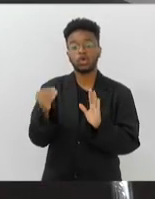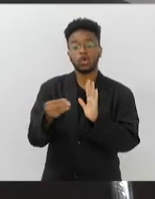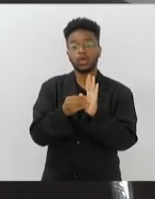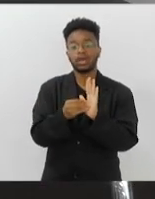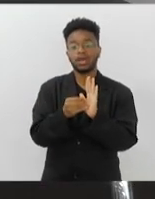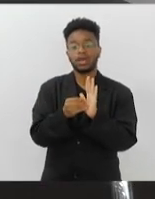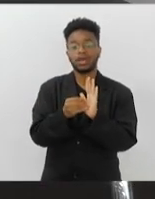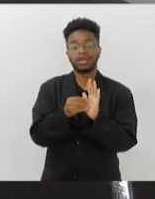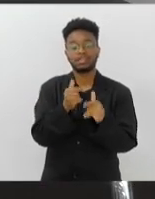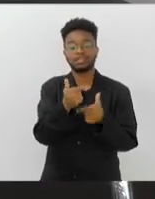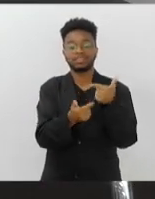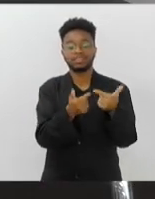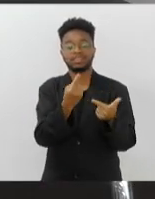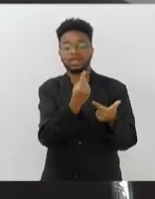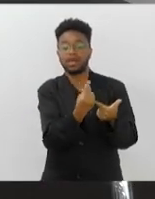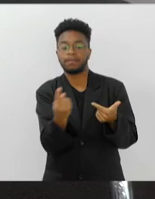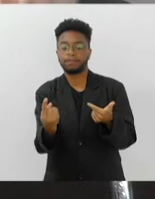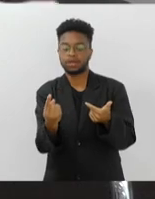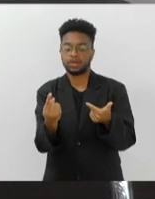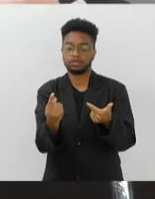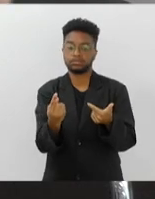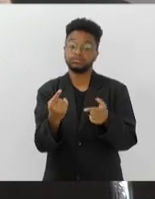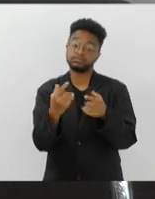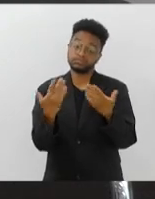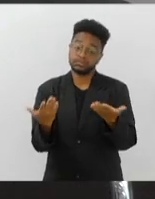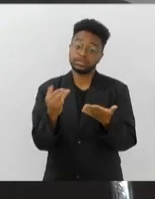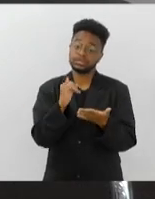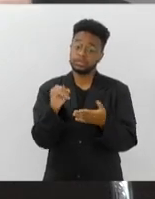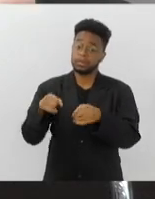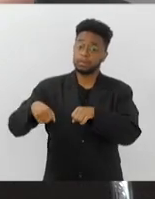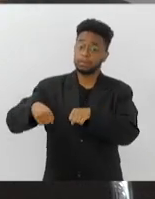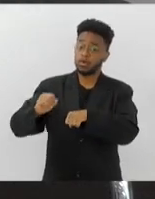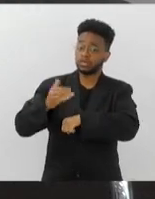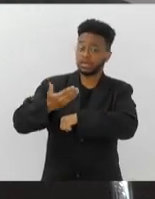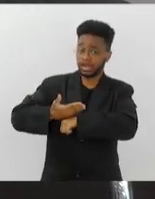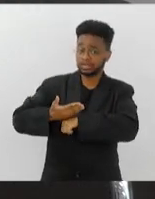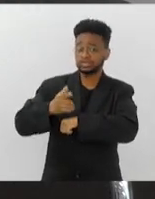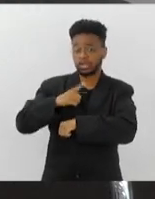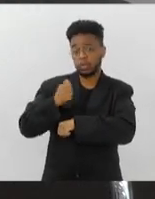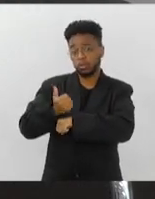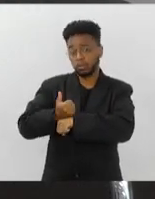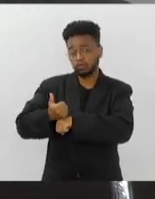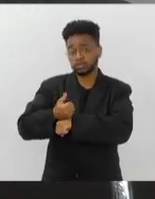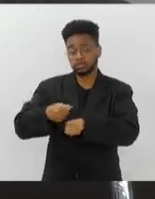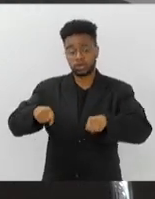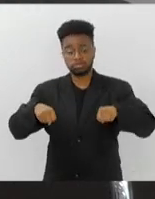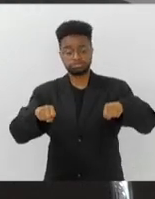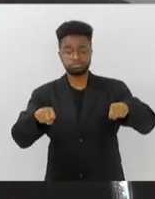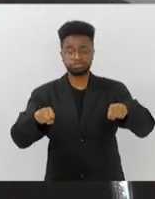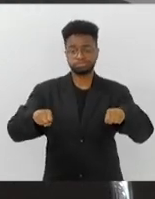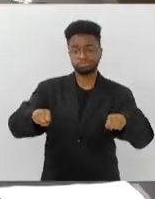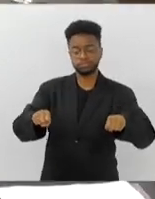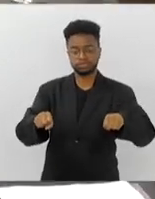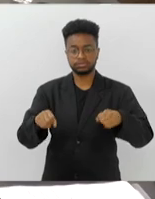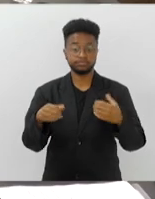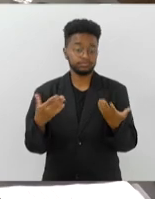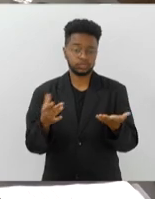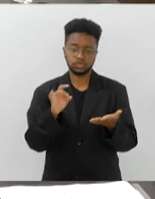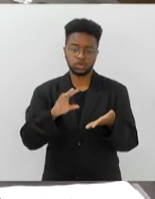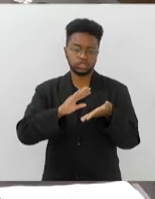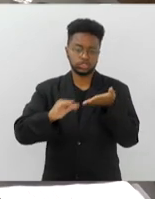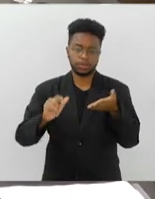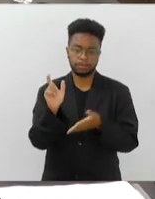trabalhadores, individualiza. Então, isso. O seu serviço de mototáxi e os mototaxistas, que são os pilotos. Só tirar